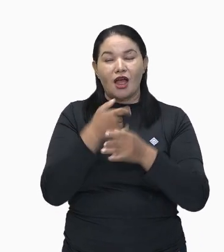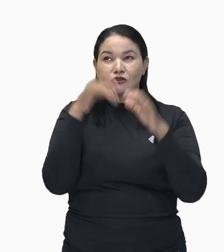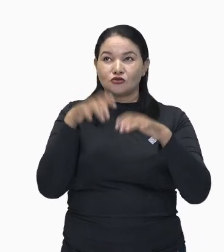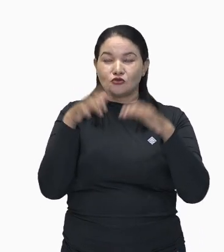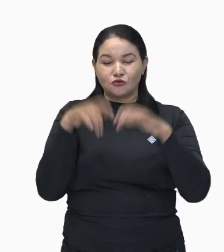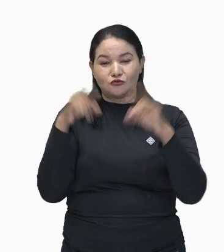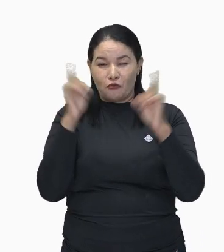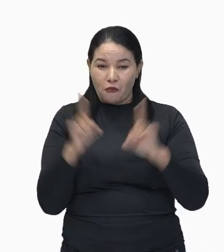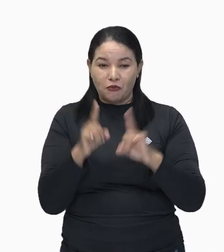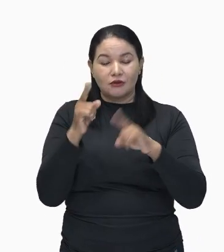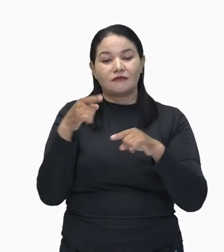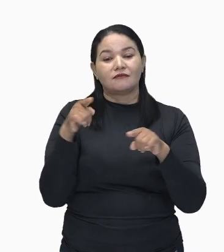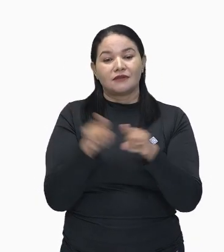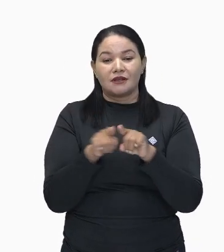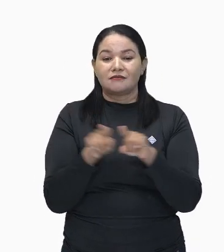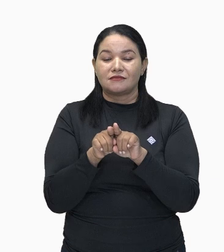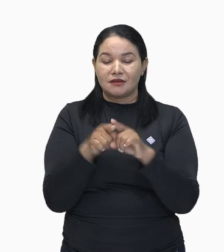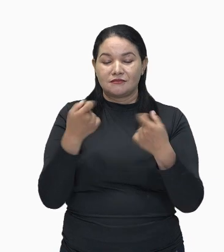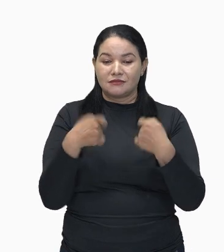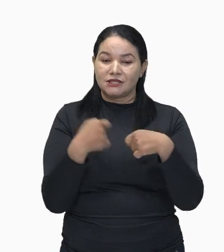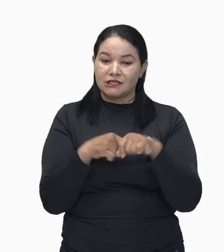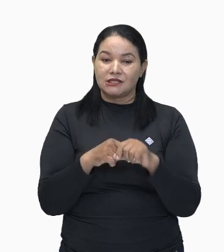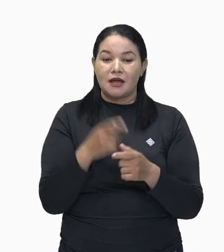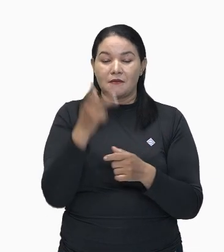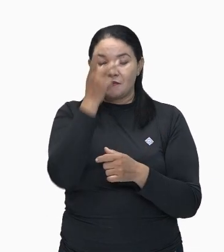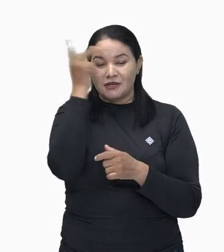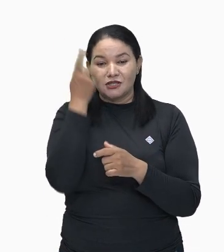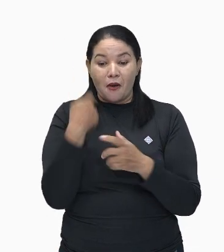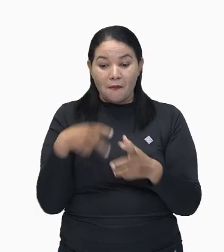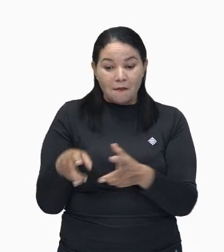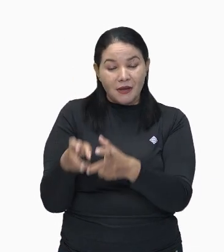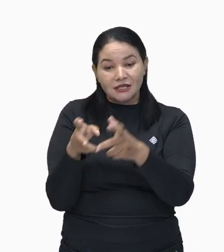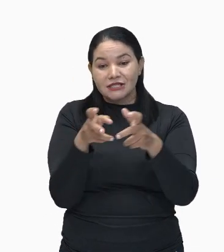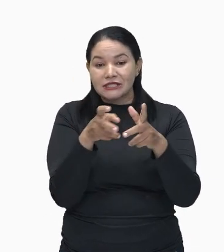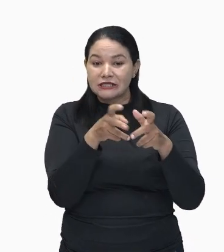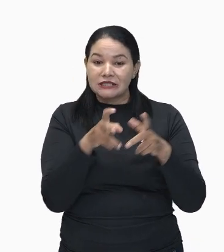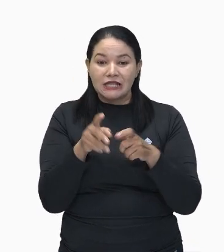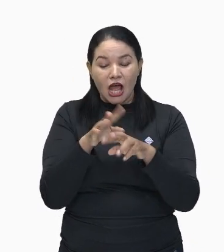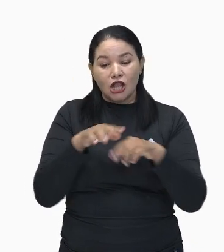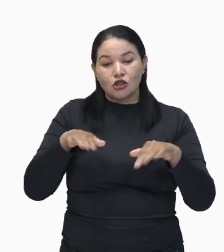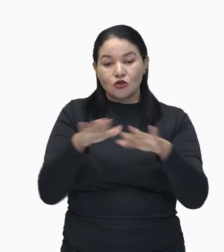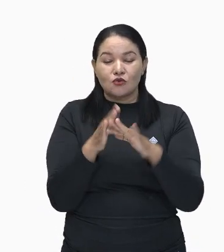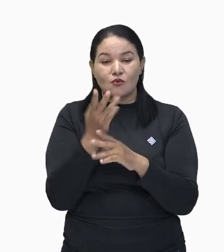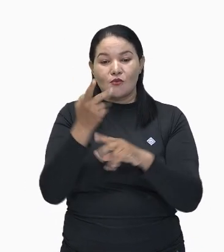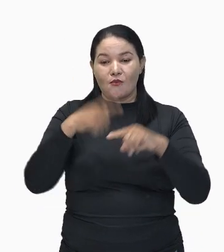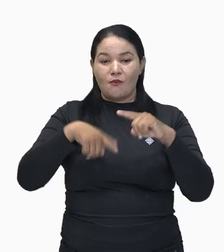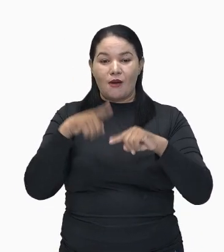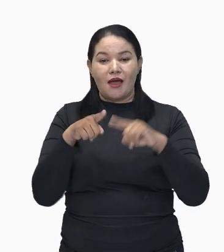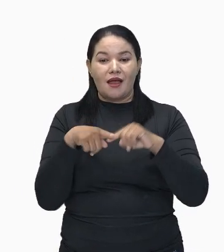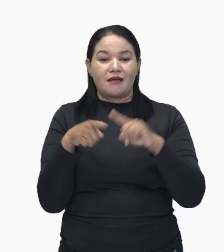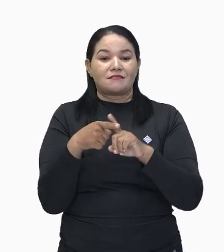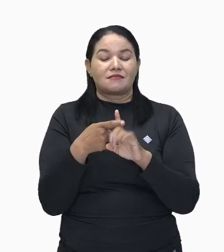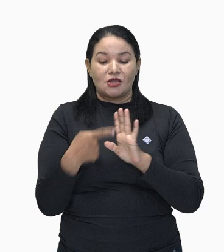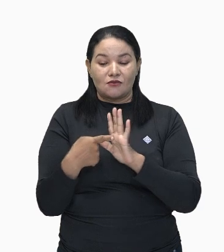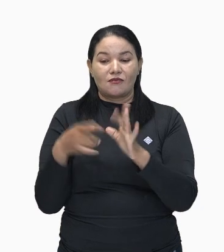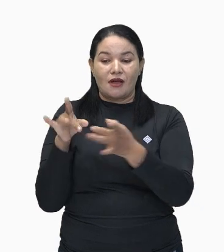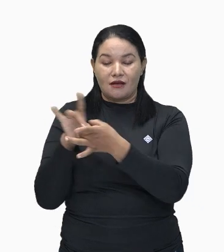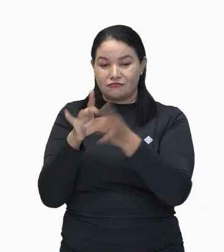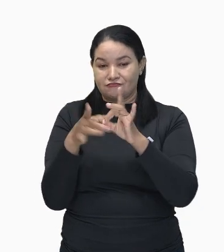fazem essa ambientação. E aí a gente já percebe que todos esses elementos eles sempre estão